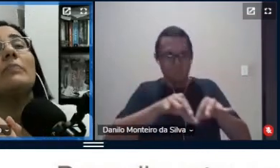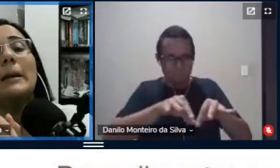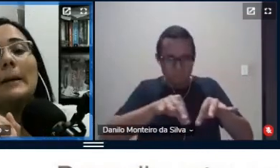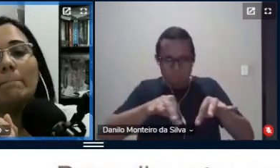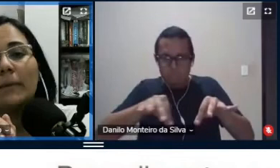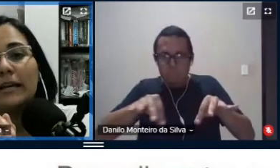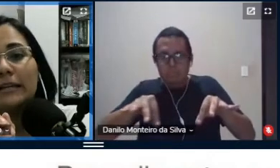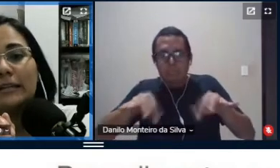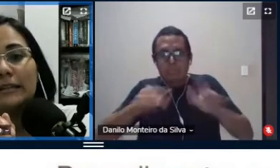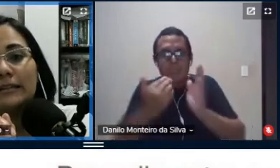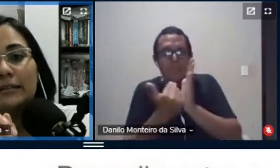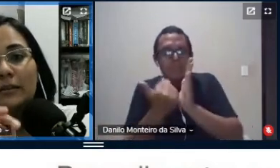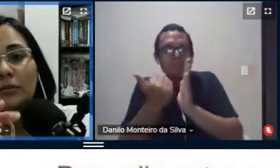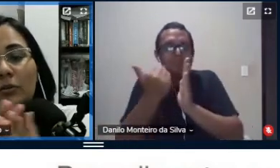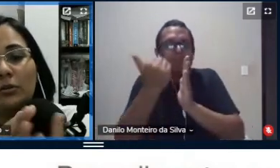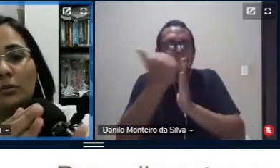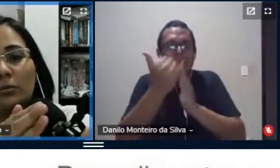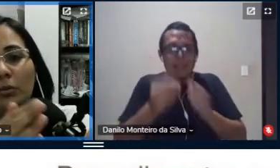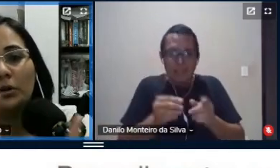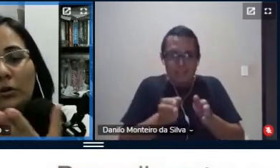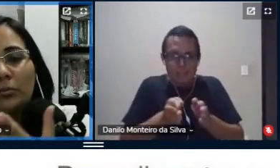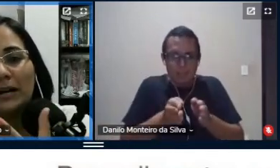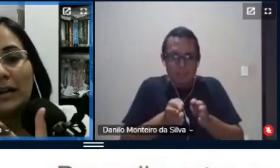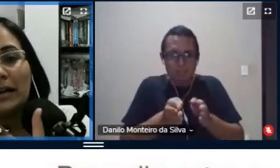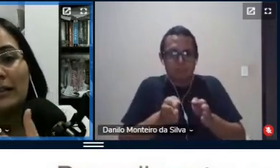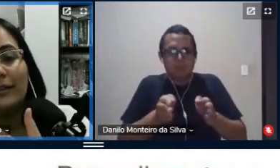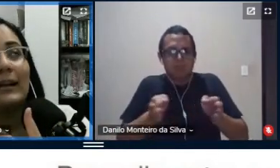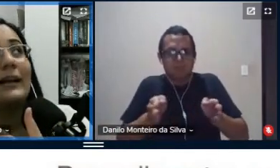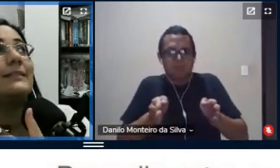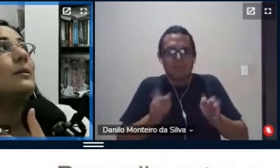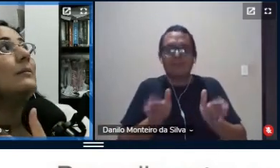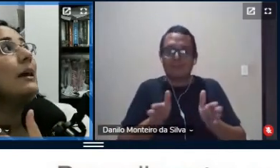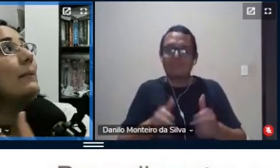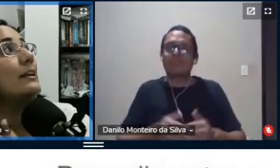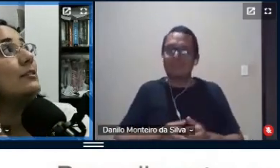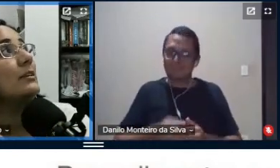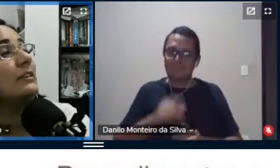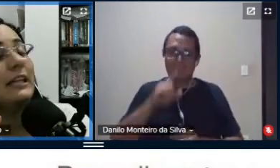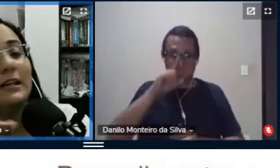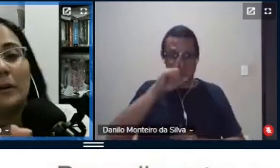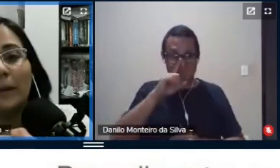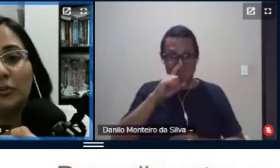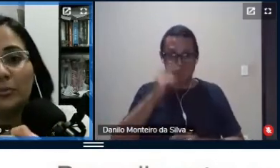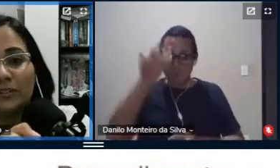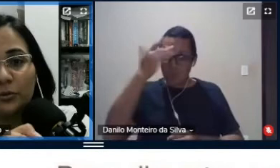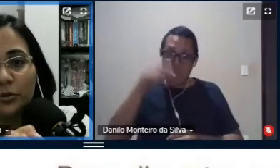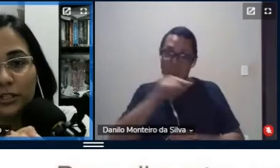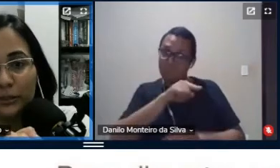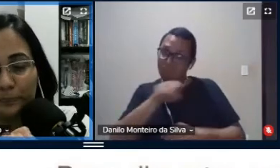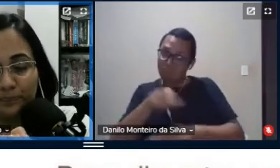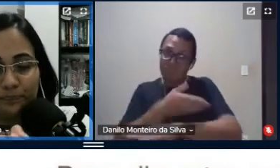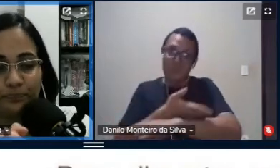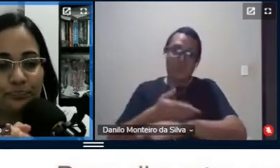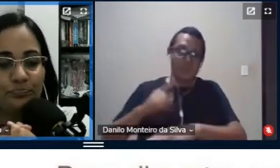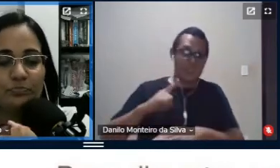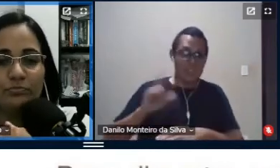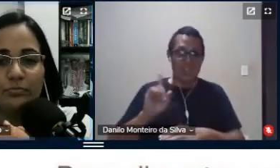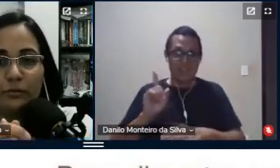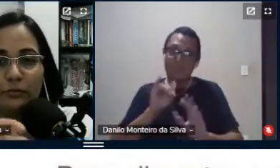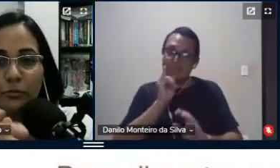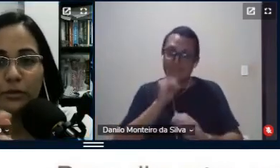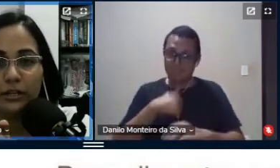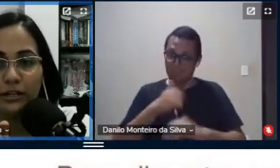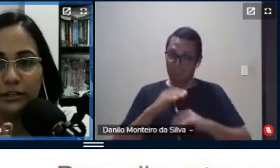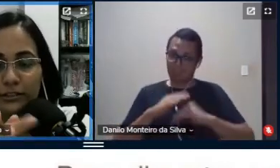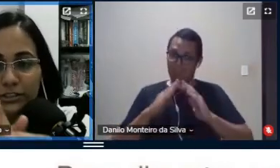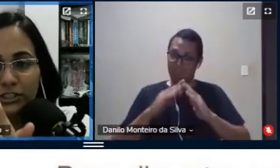isso, mas eu quando eu moro em alguma casa e a casa quando aparece uma trinca, eu passo massa corrida.